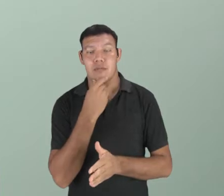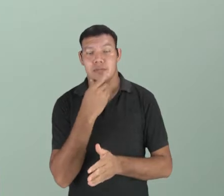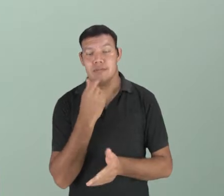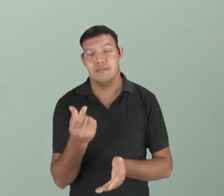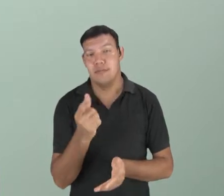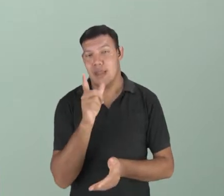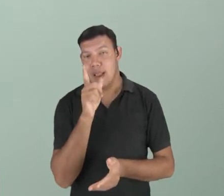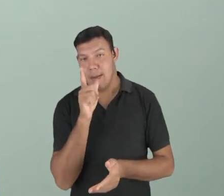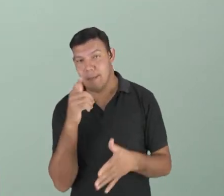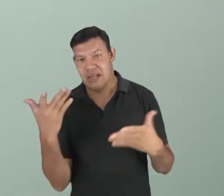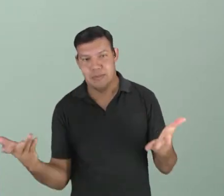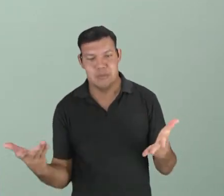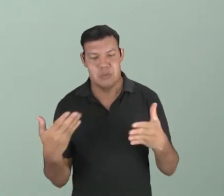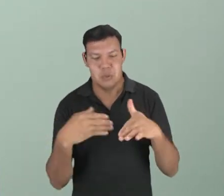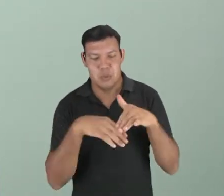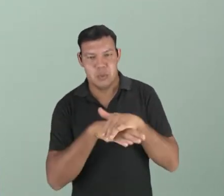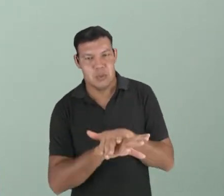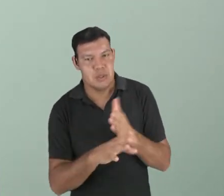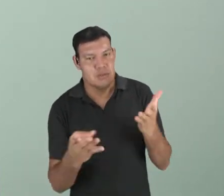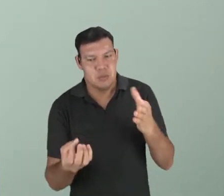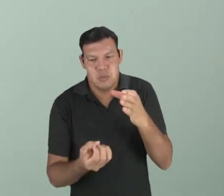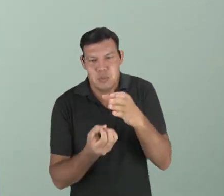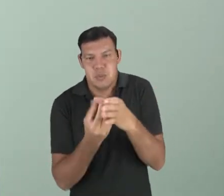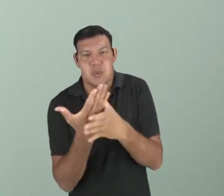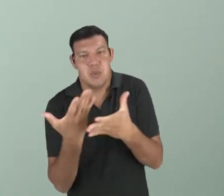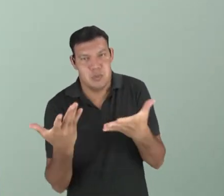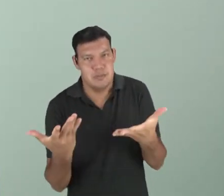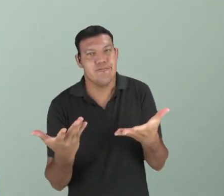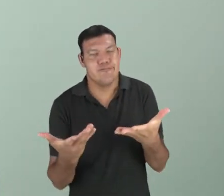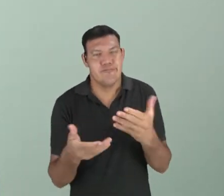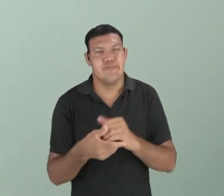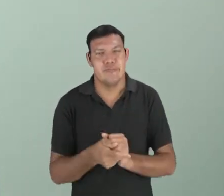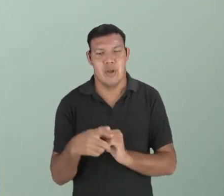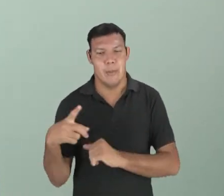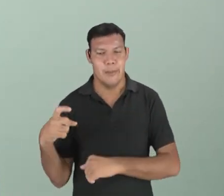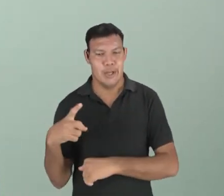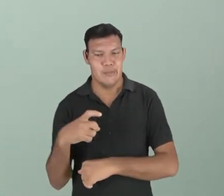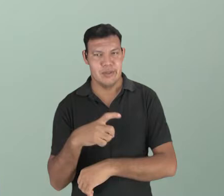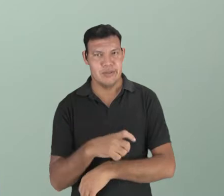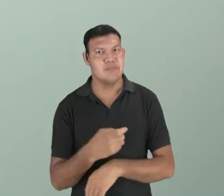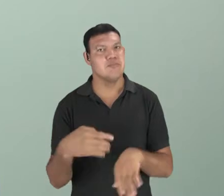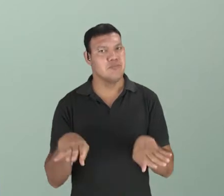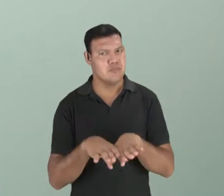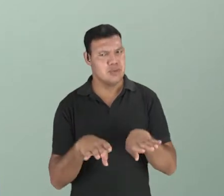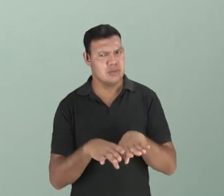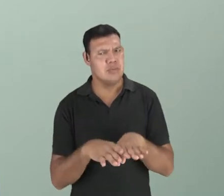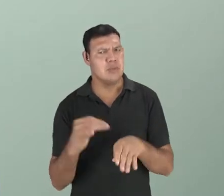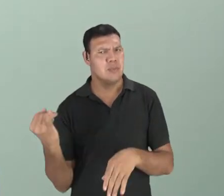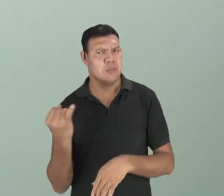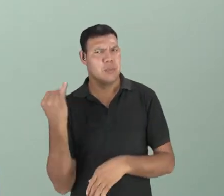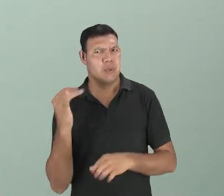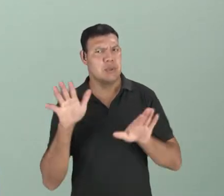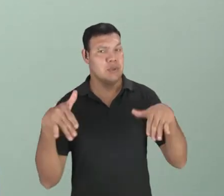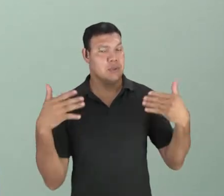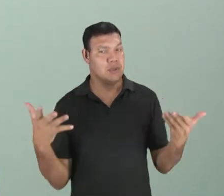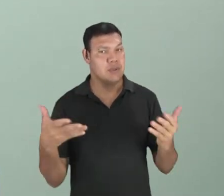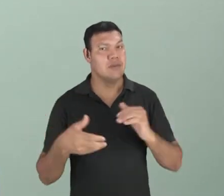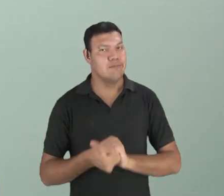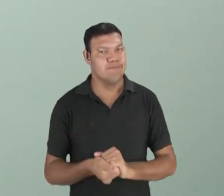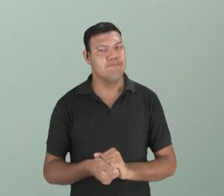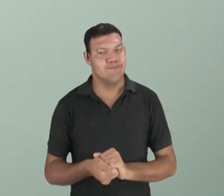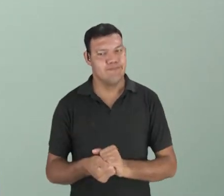que fica armazenado, como é que é originado esses gametas e por que eles são importantes, por exemplo,